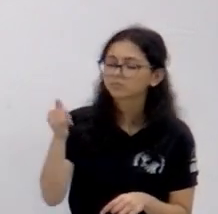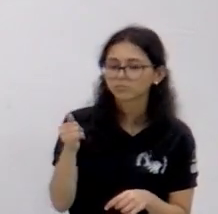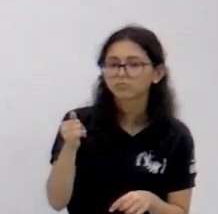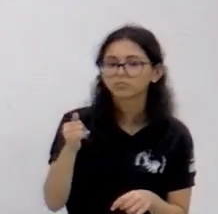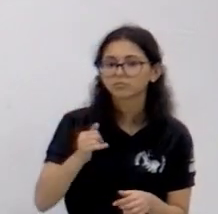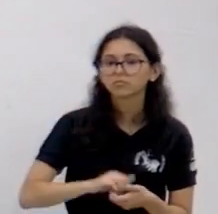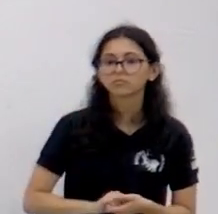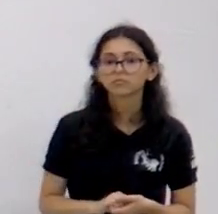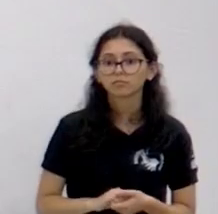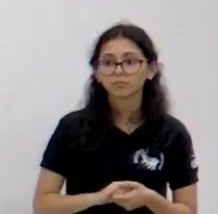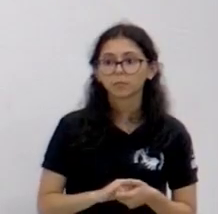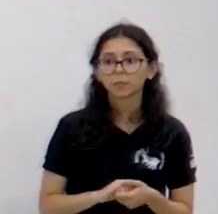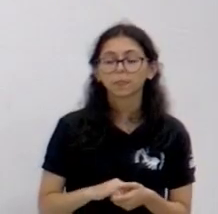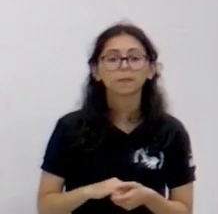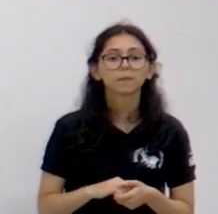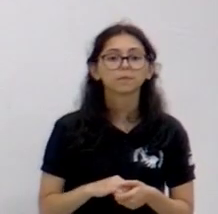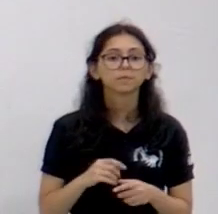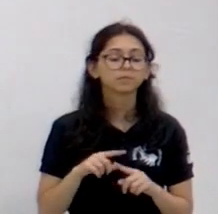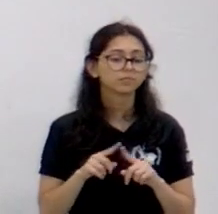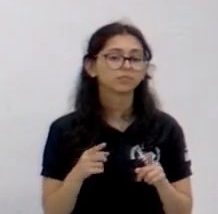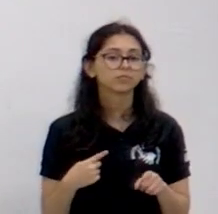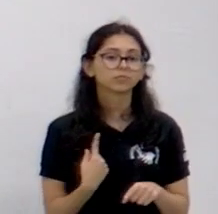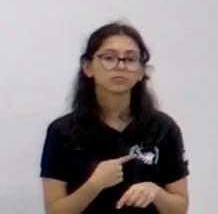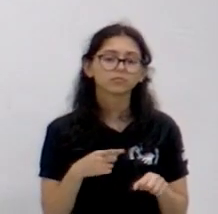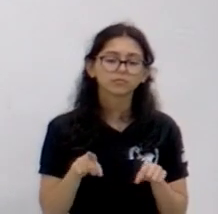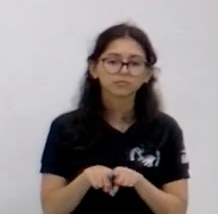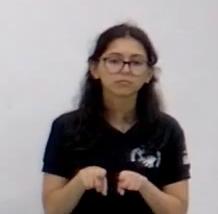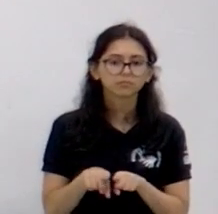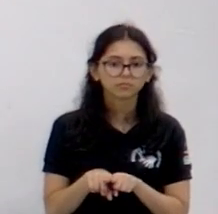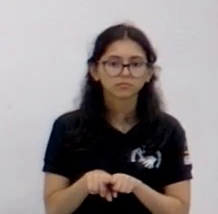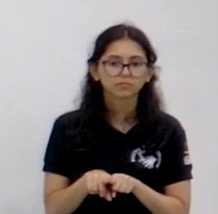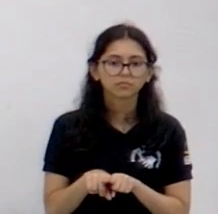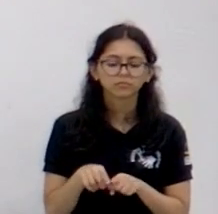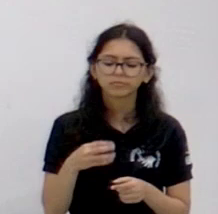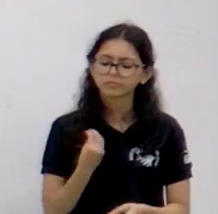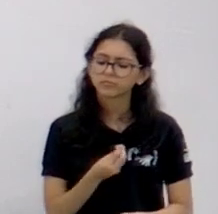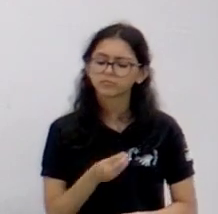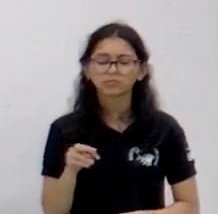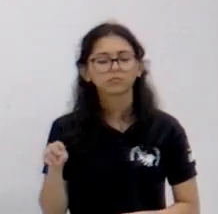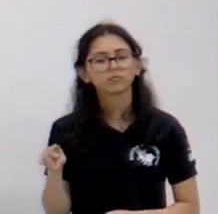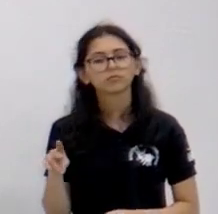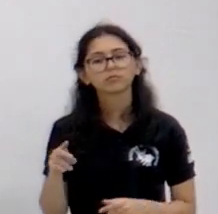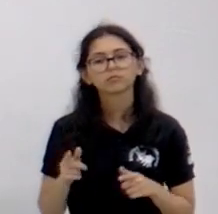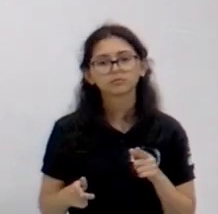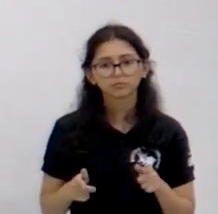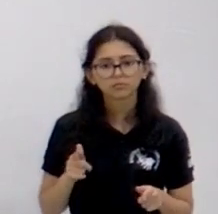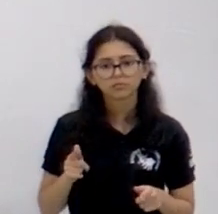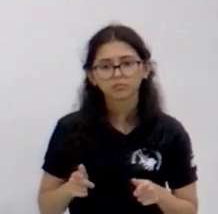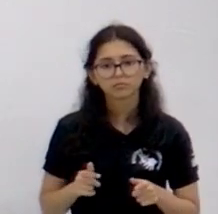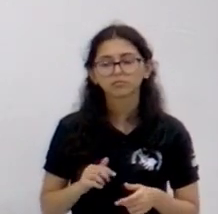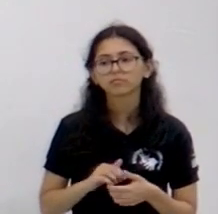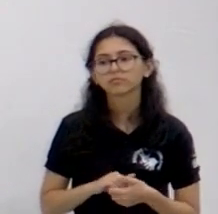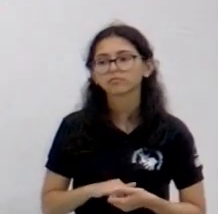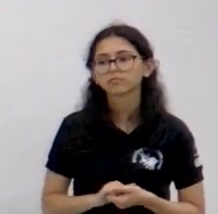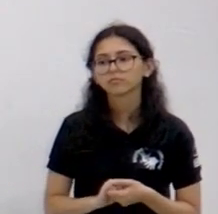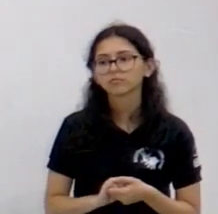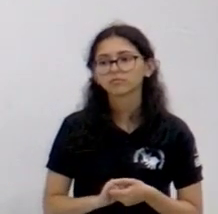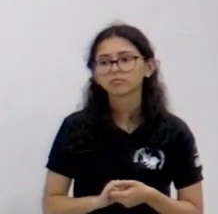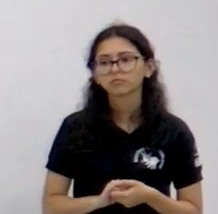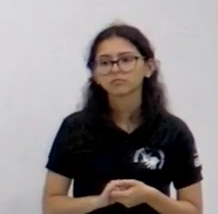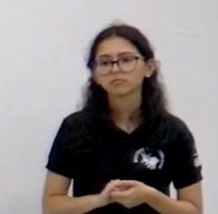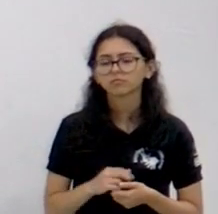de Gideão. Me sinto na situação de Gideão. Não posso. Não